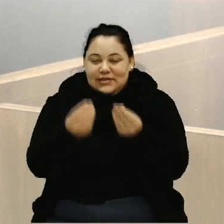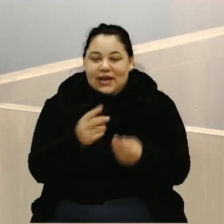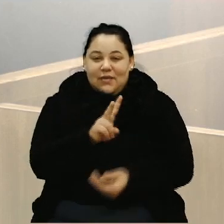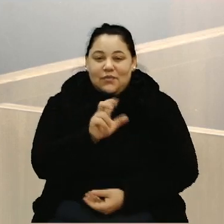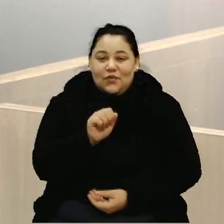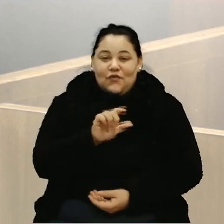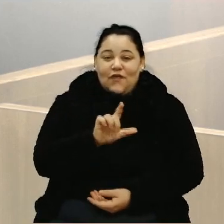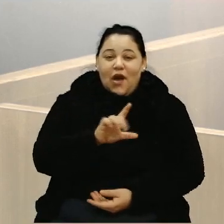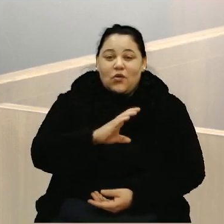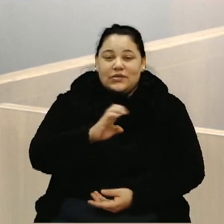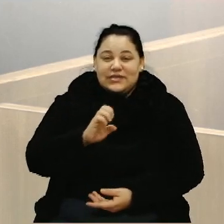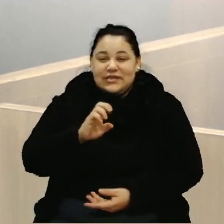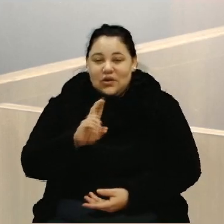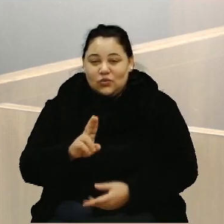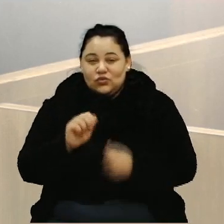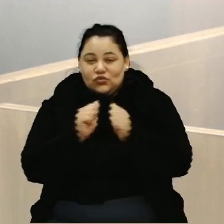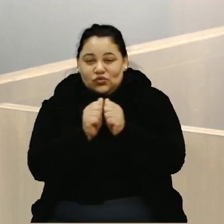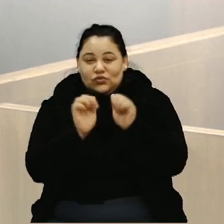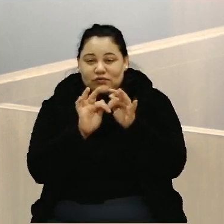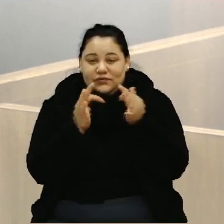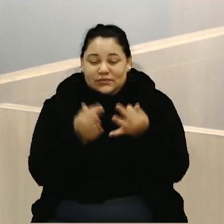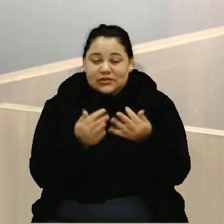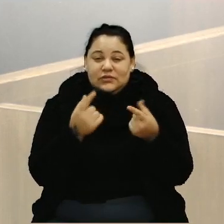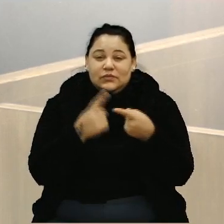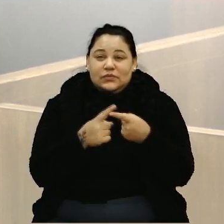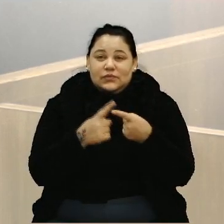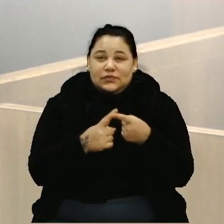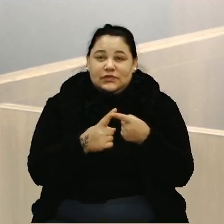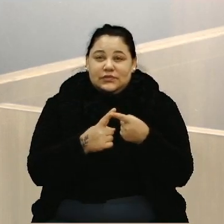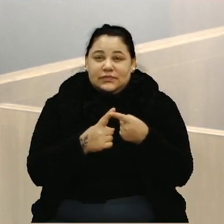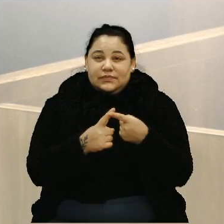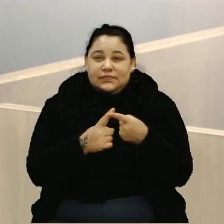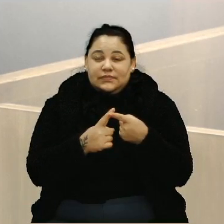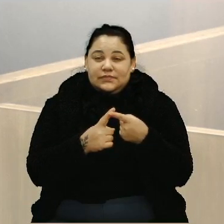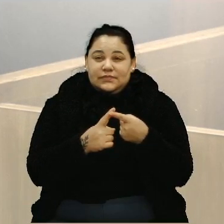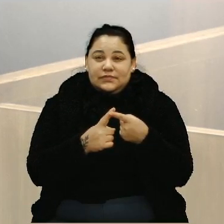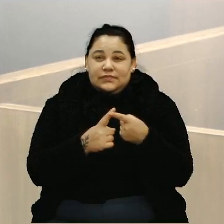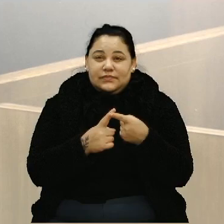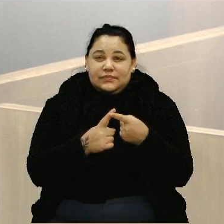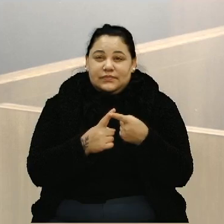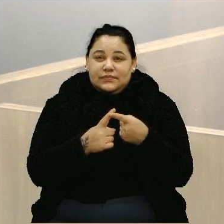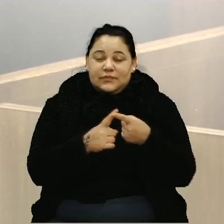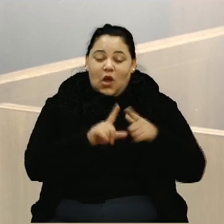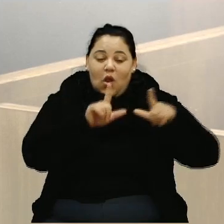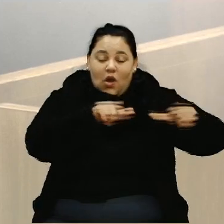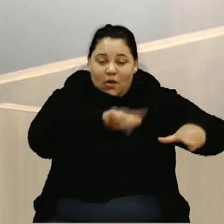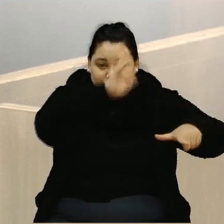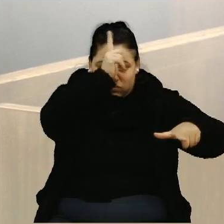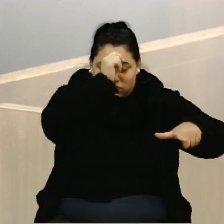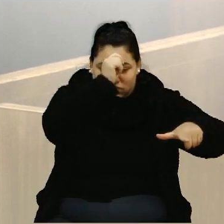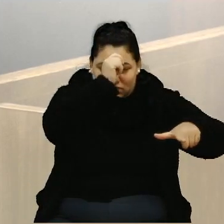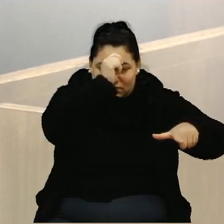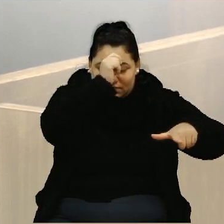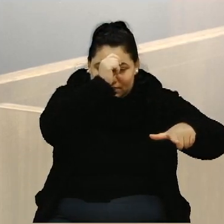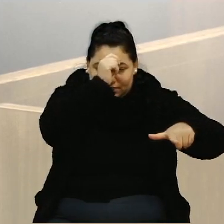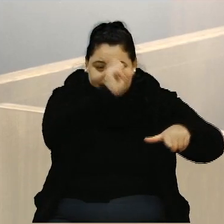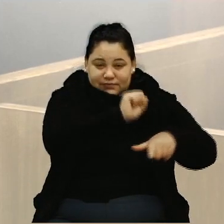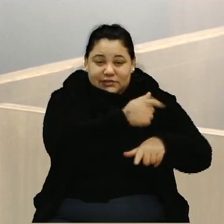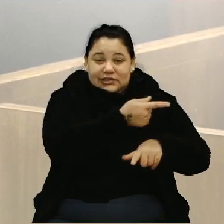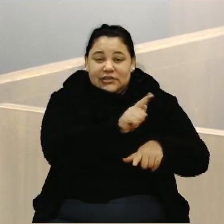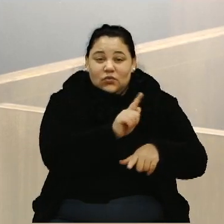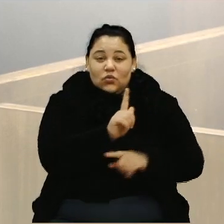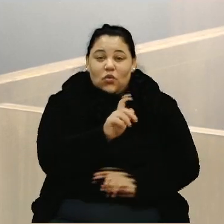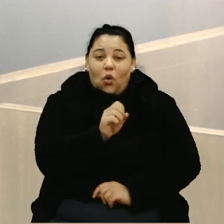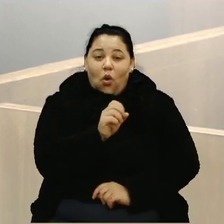para a família, em razão da granja de sua propriedade na localidade São Gotardo de Vila Seca.